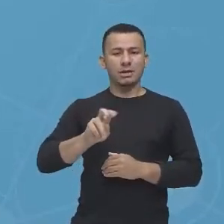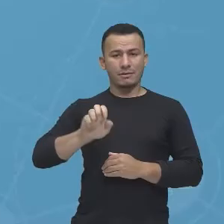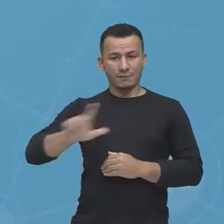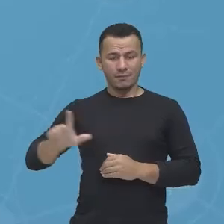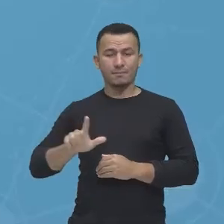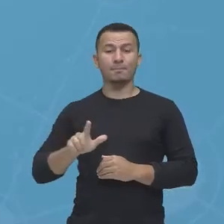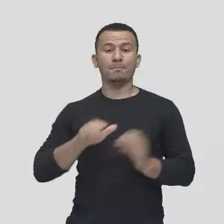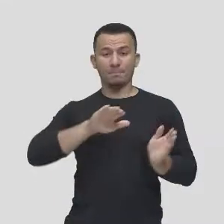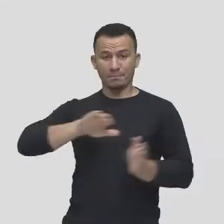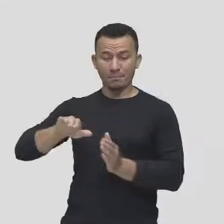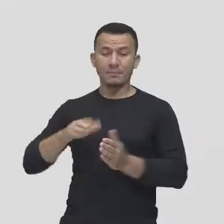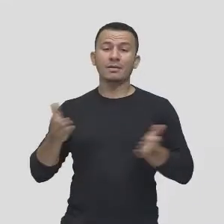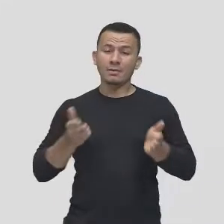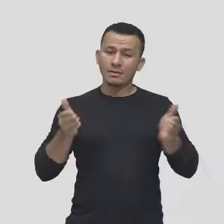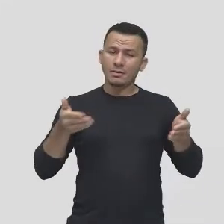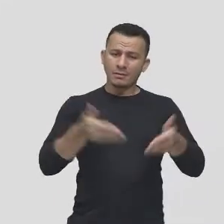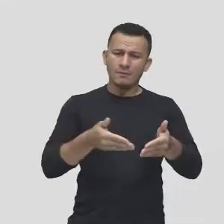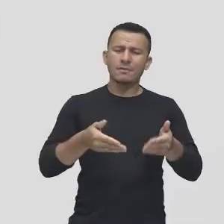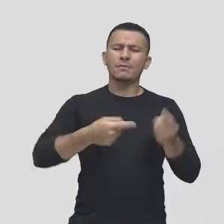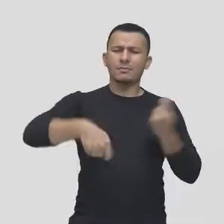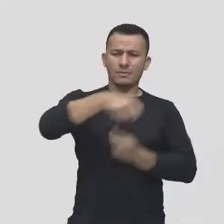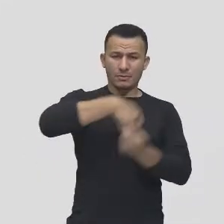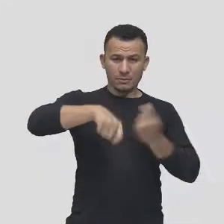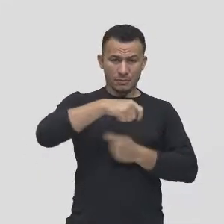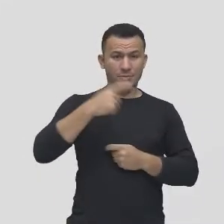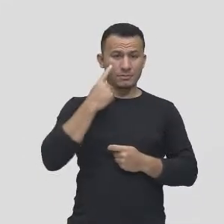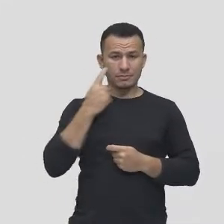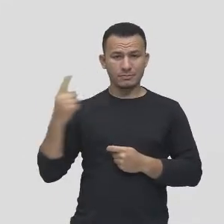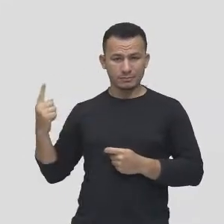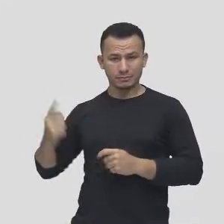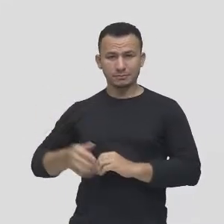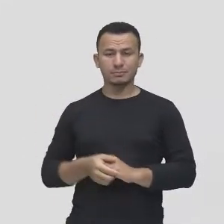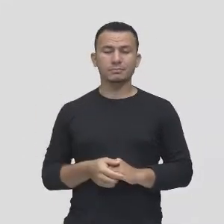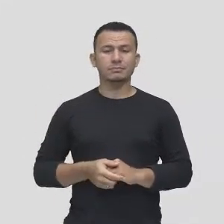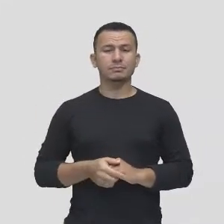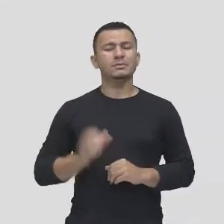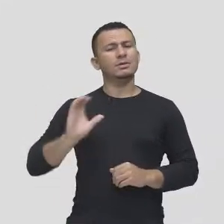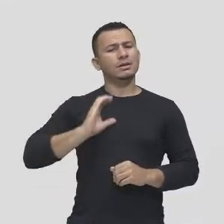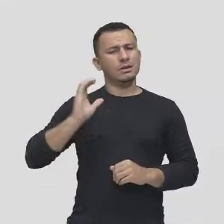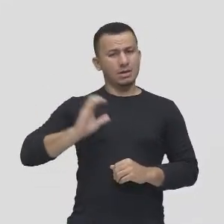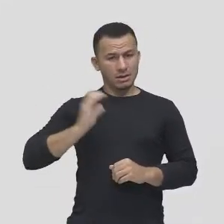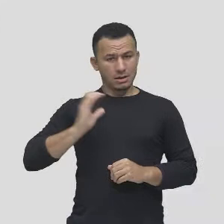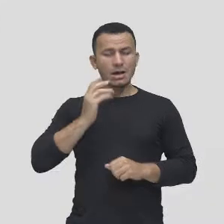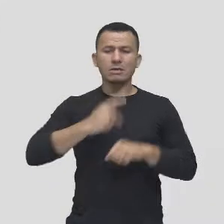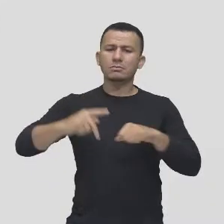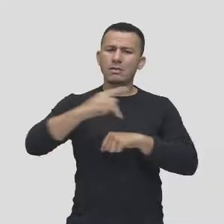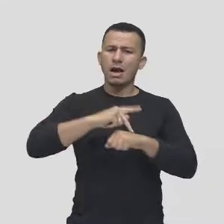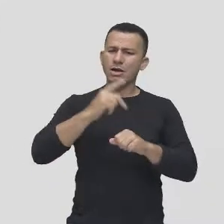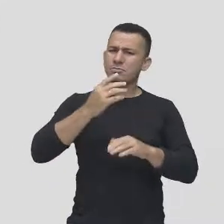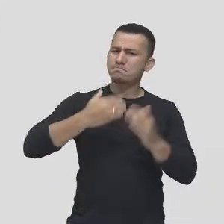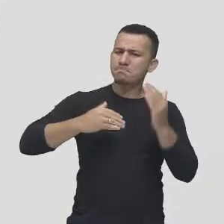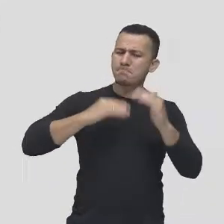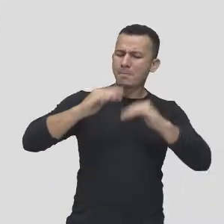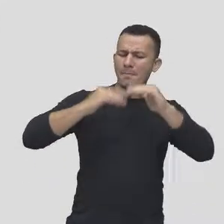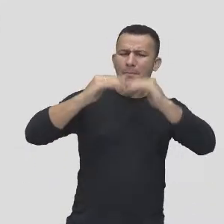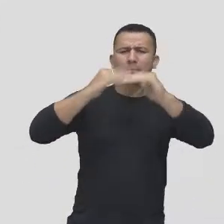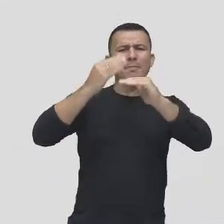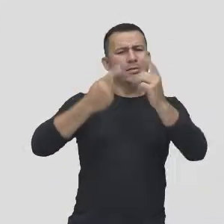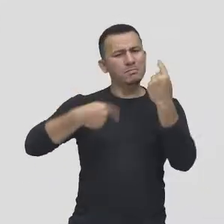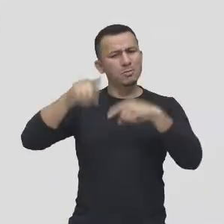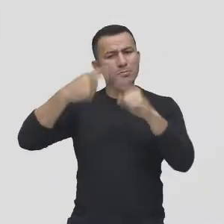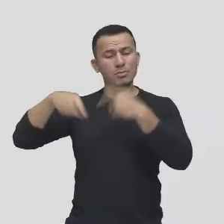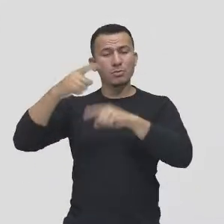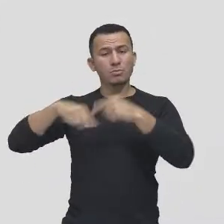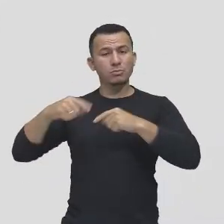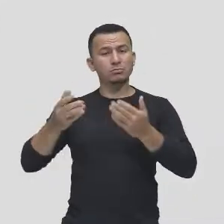economia, como a gente vai ver novamente aí na tela, né? O Canadá é um país que se desenvolveu bastante e está se